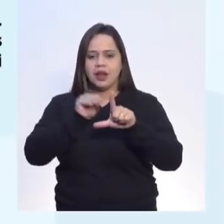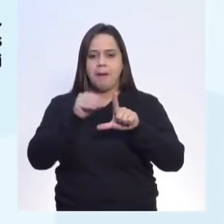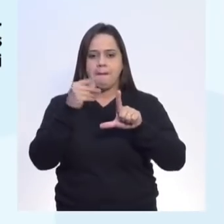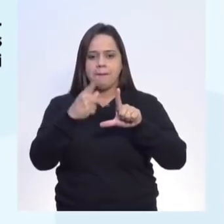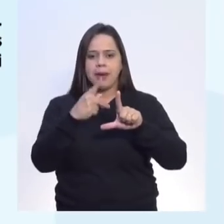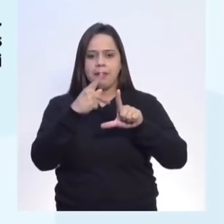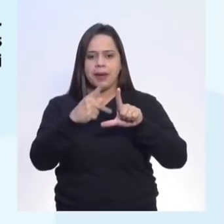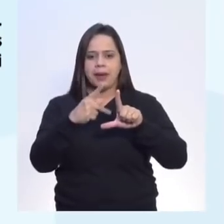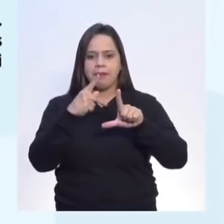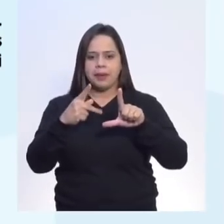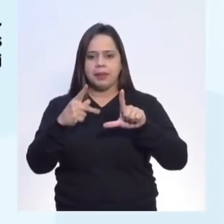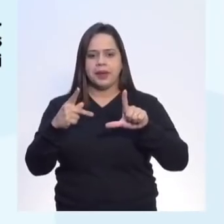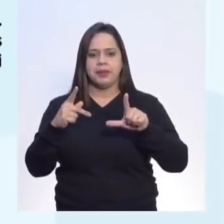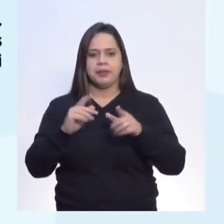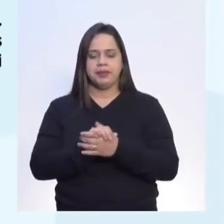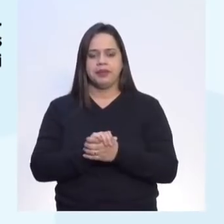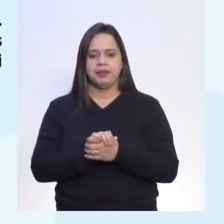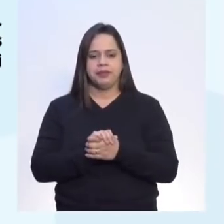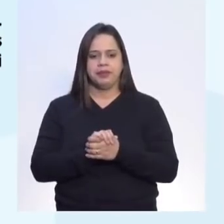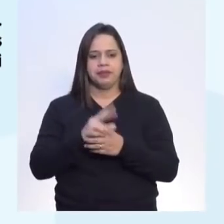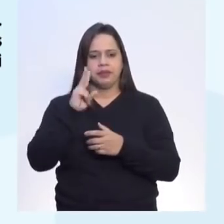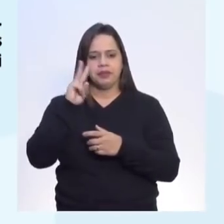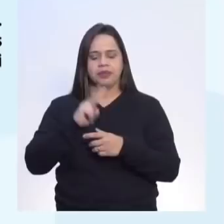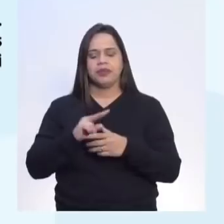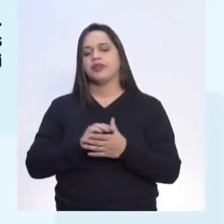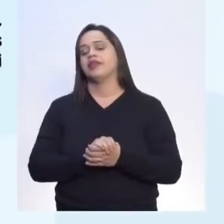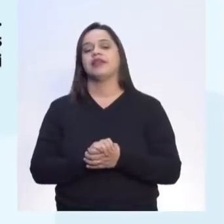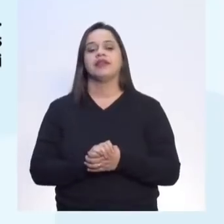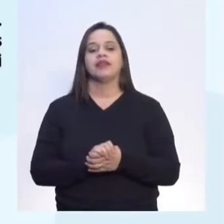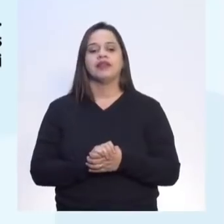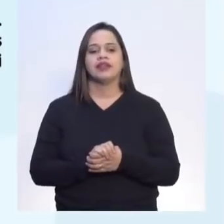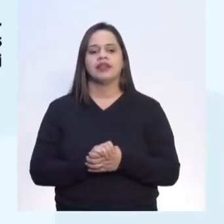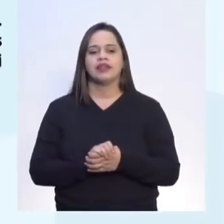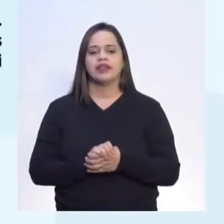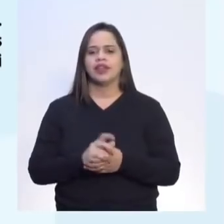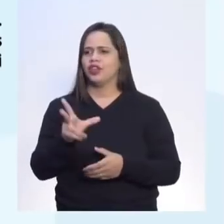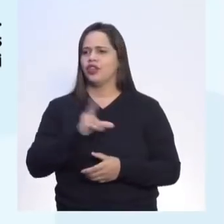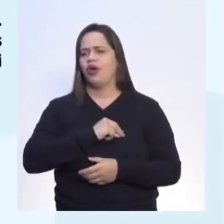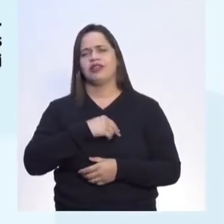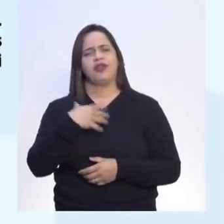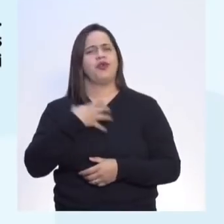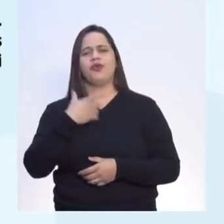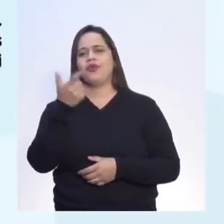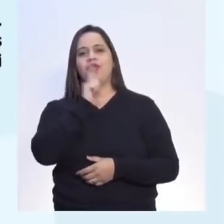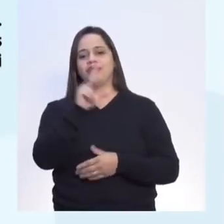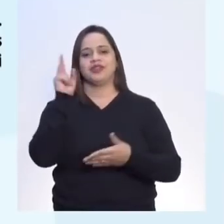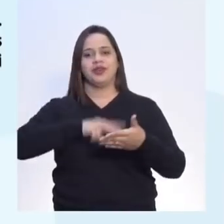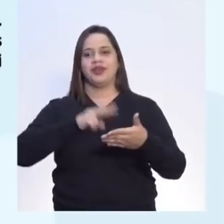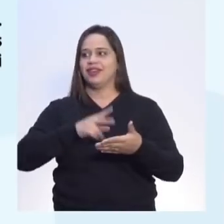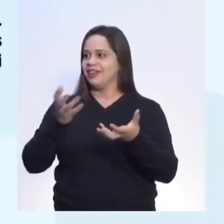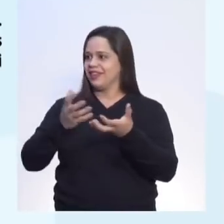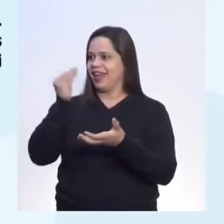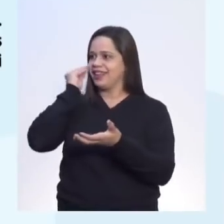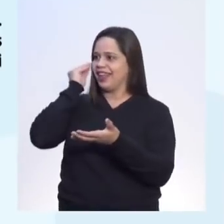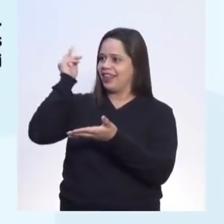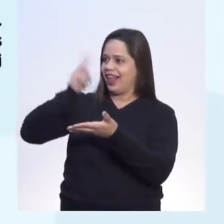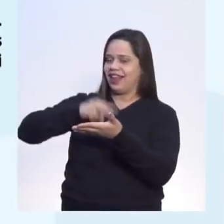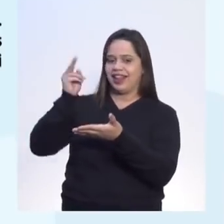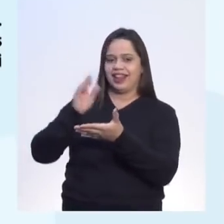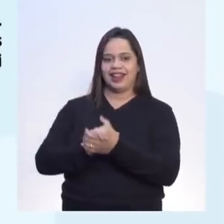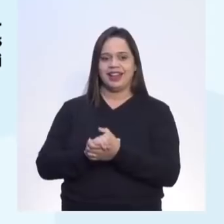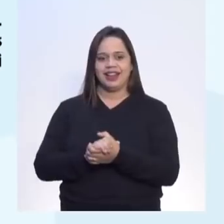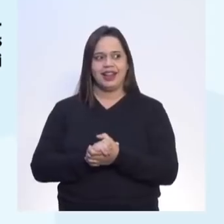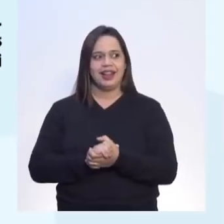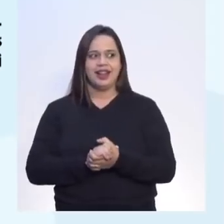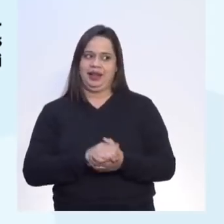Sapaiapa, Apastraspas, Dopo, Sapa. Ai, gente, e por aí vai. Quer arriscada? P ou P